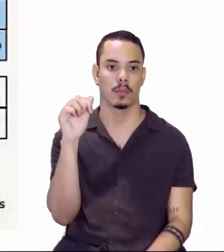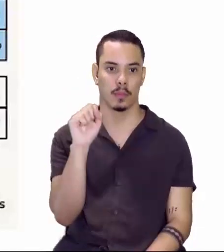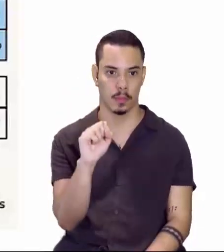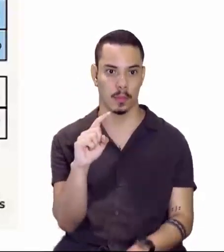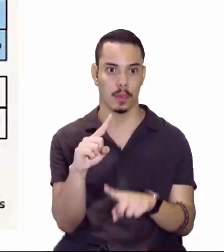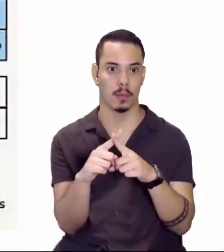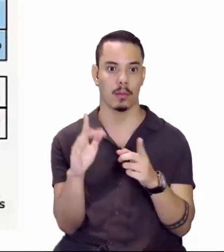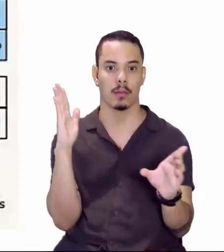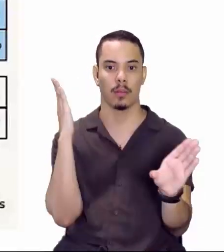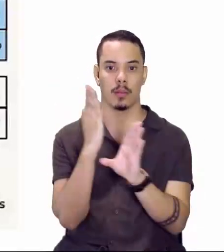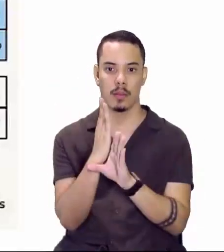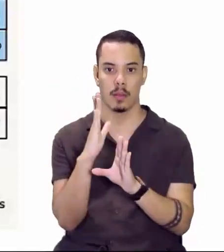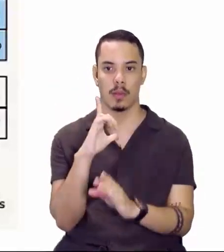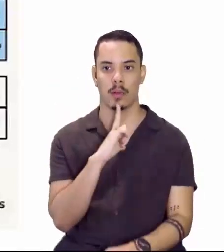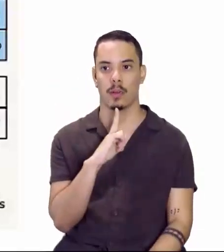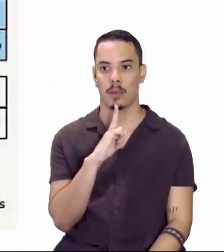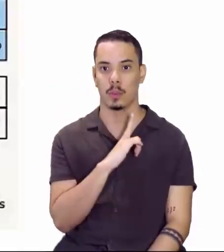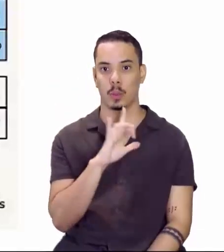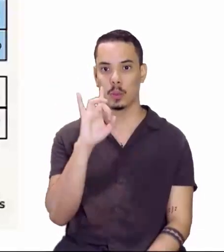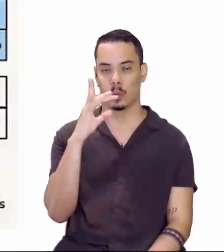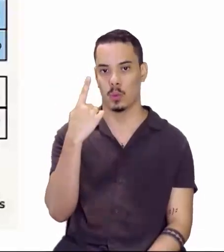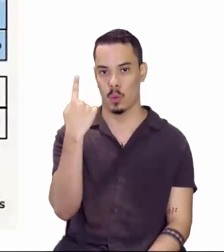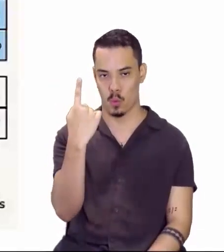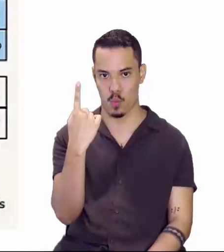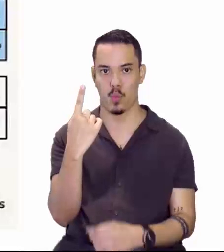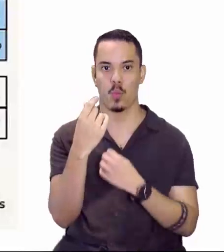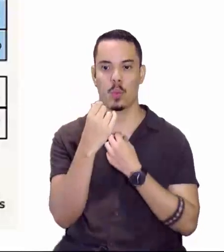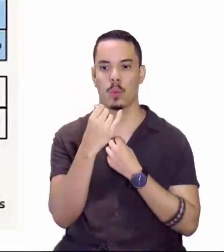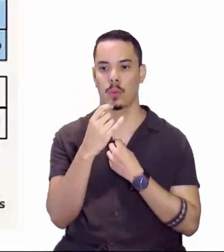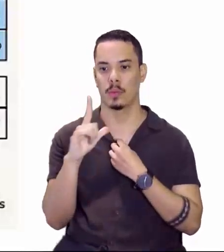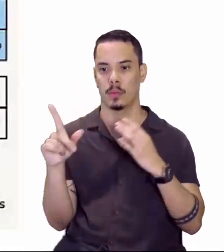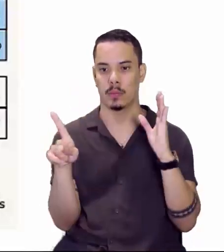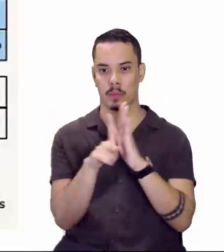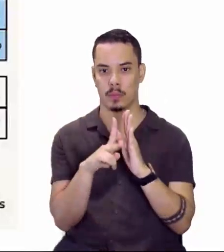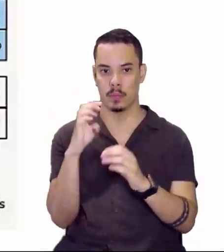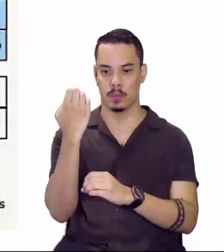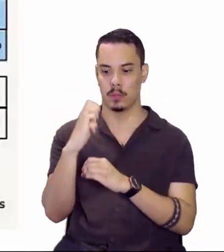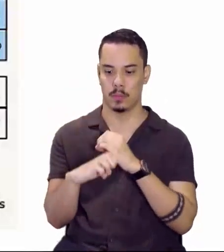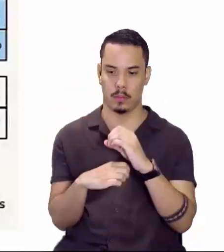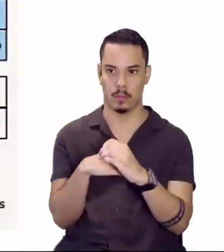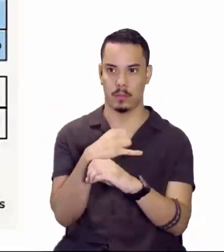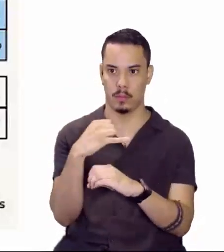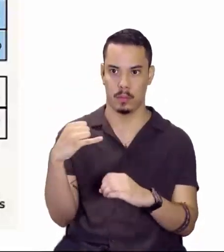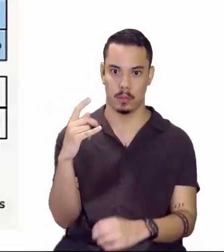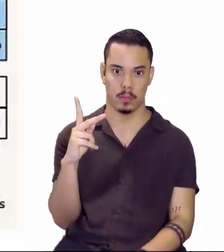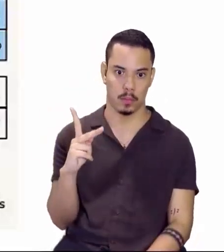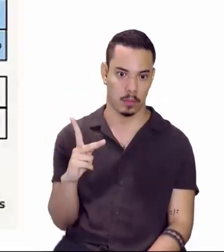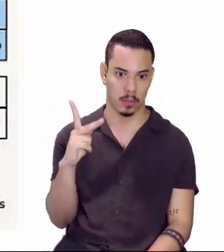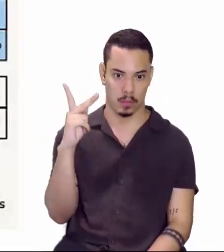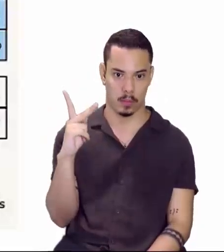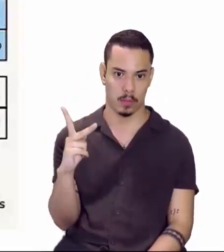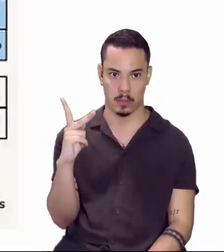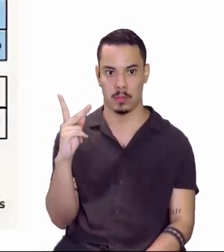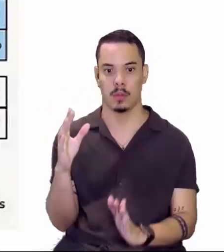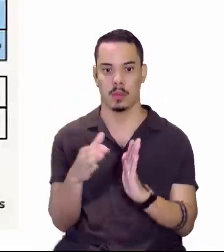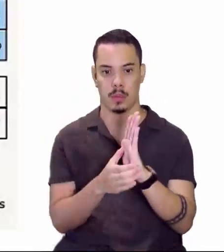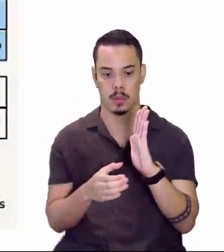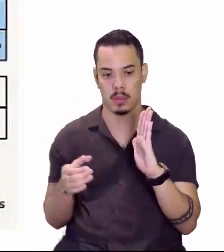mas devido a ter apenas um elétron na sua camada K, no seu nível